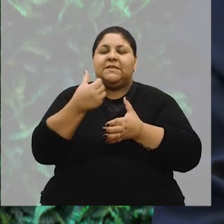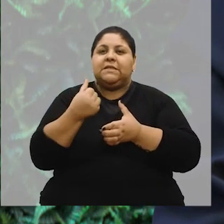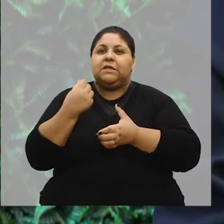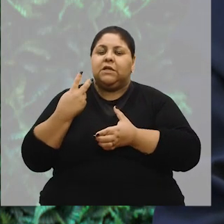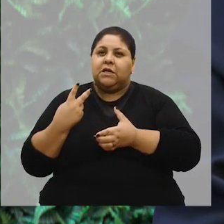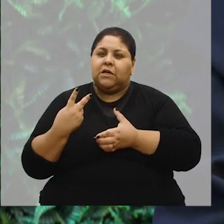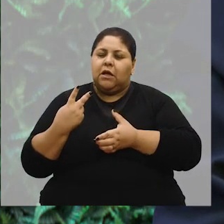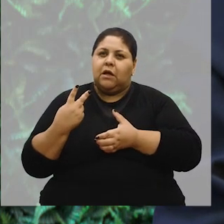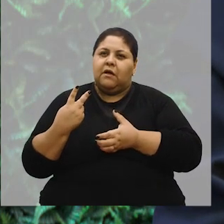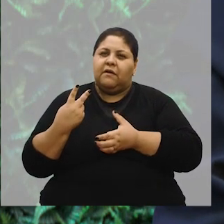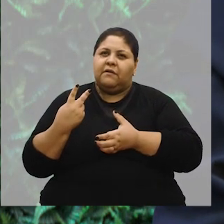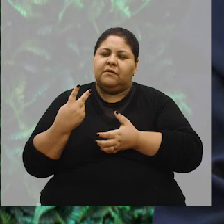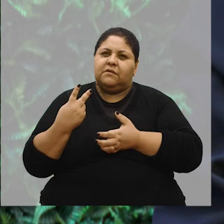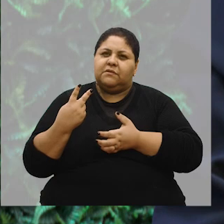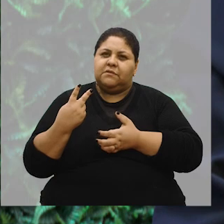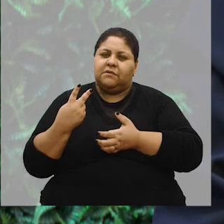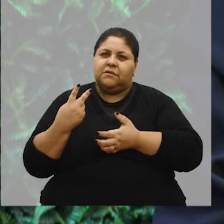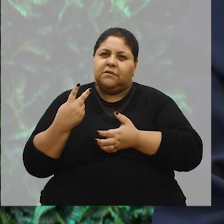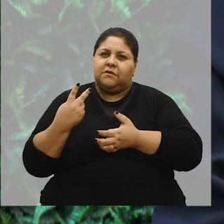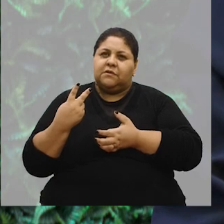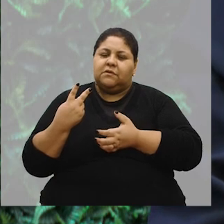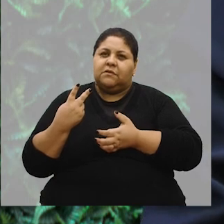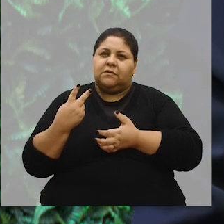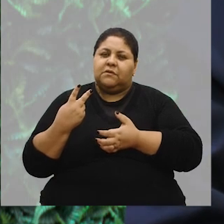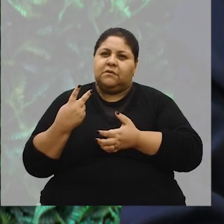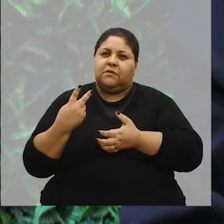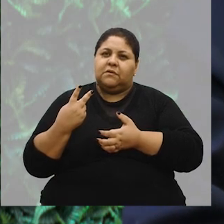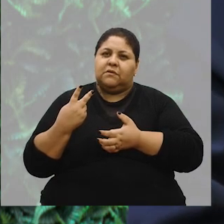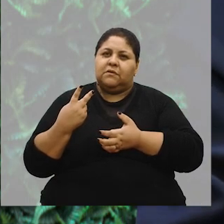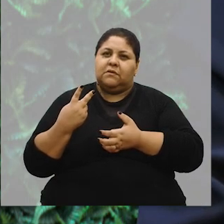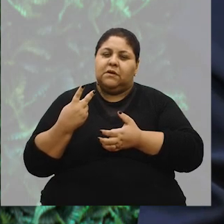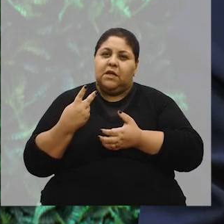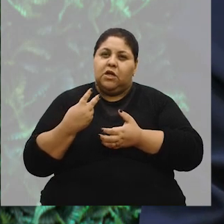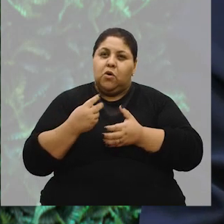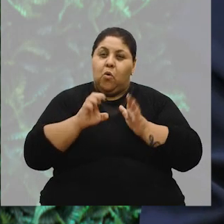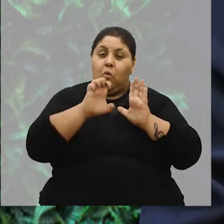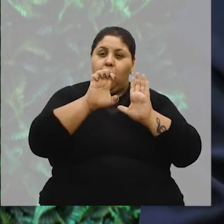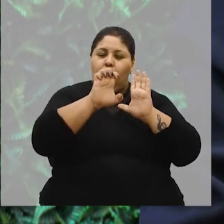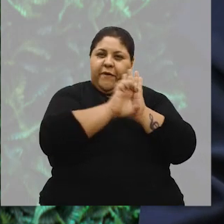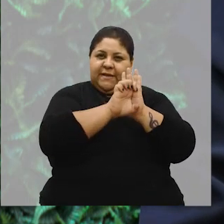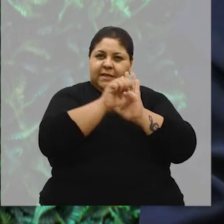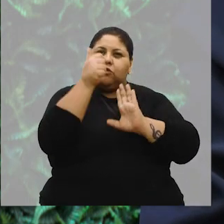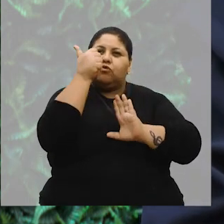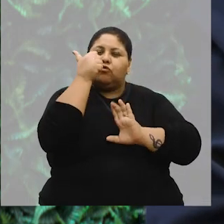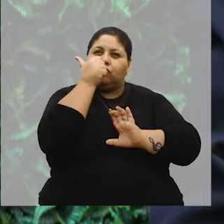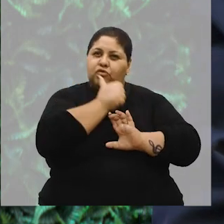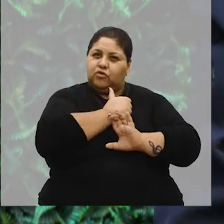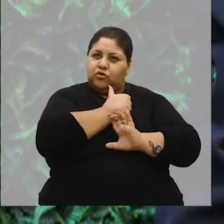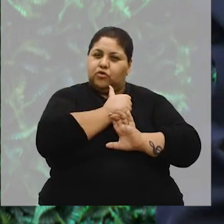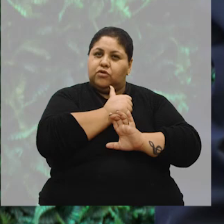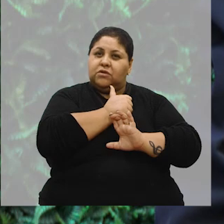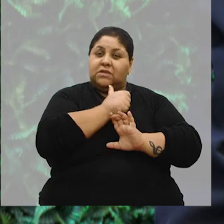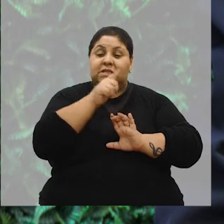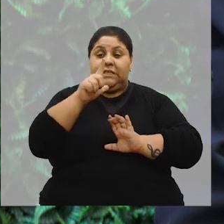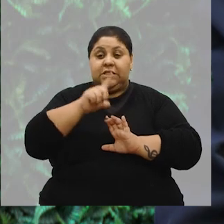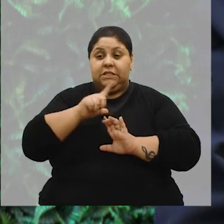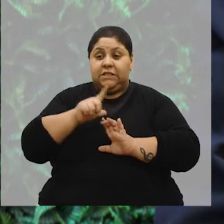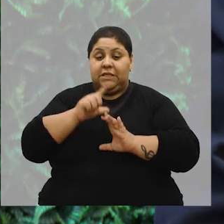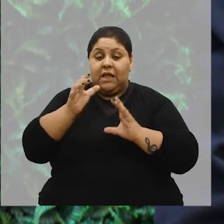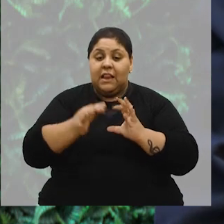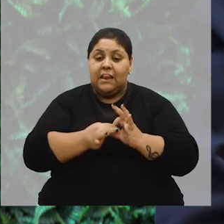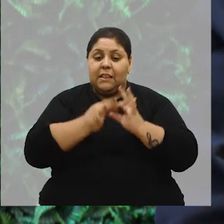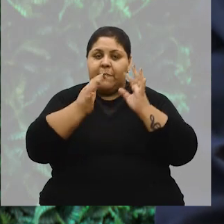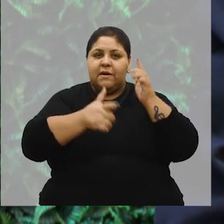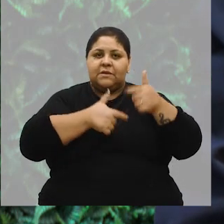1962, com o advento do Estatuto da Mulher, ela tinha que ter autorização